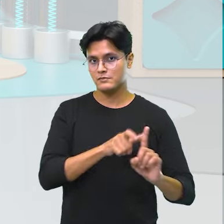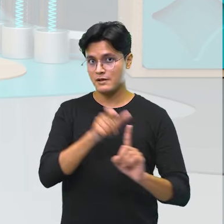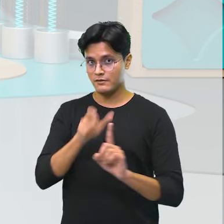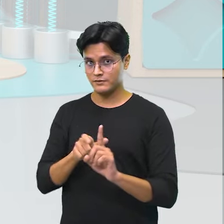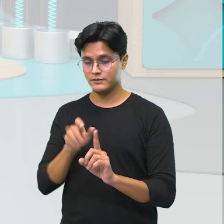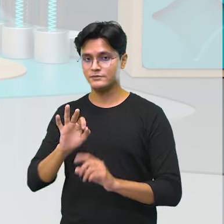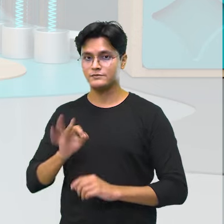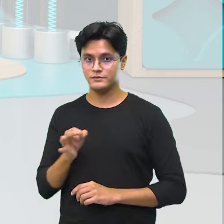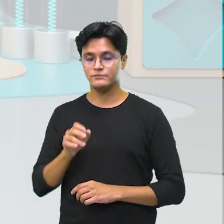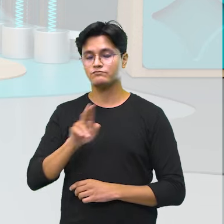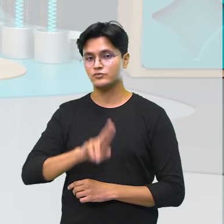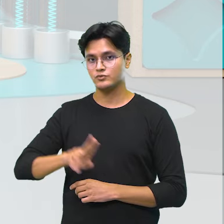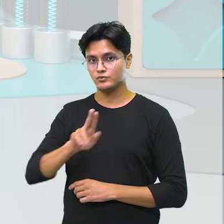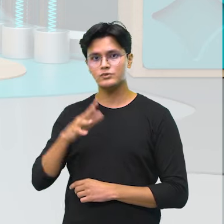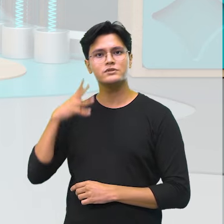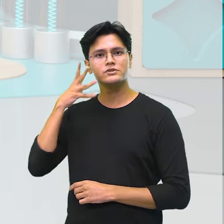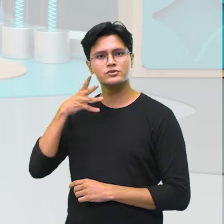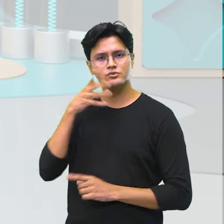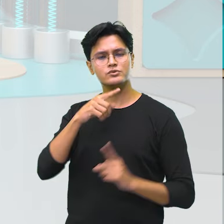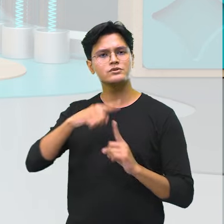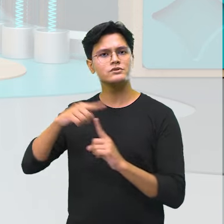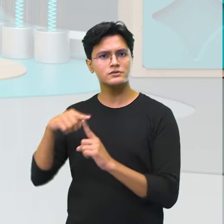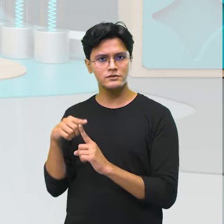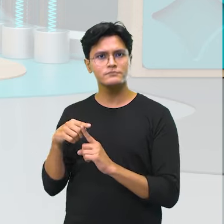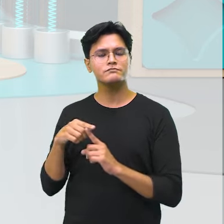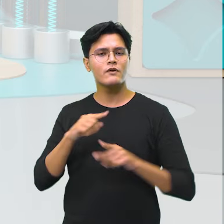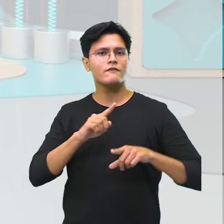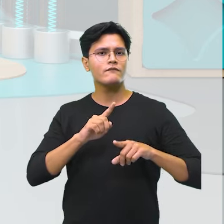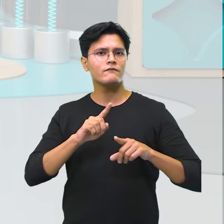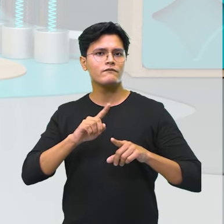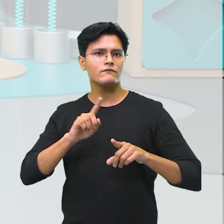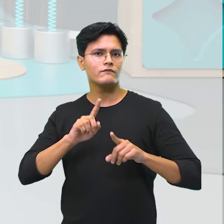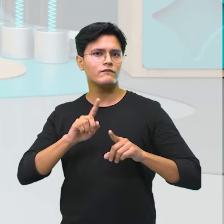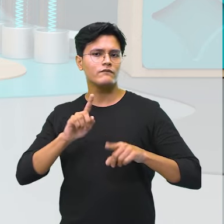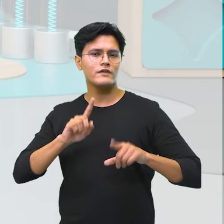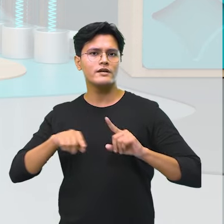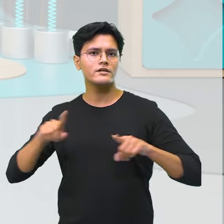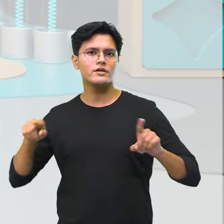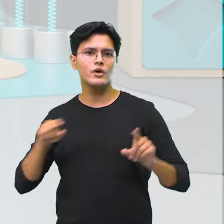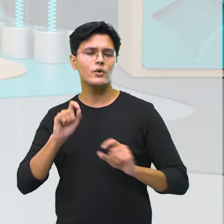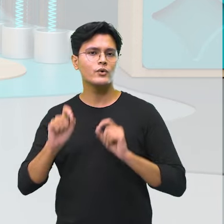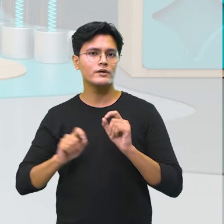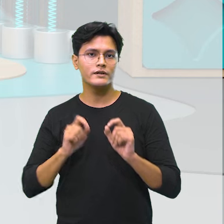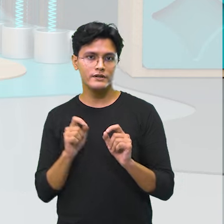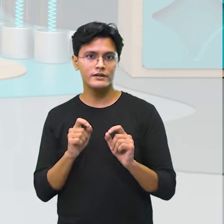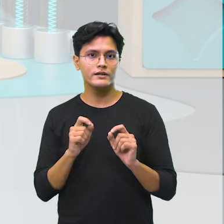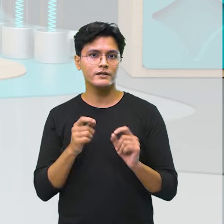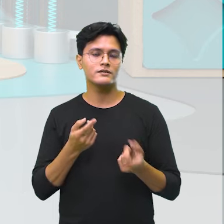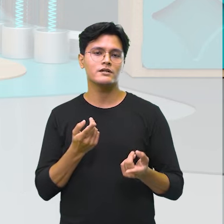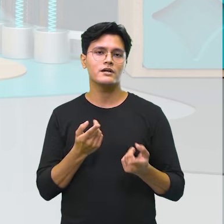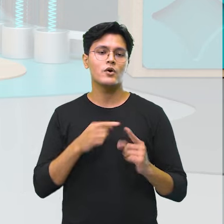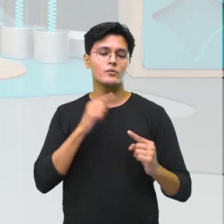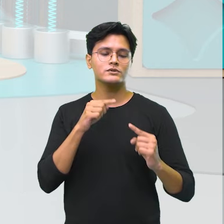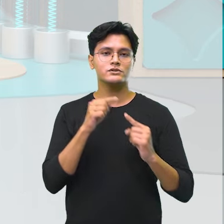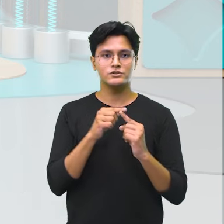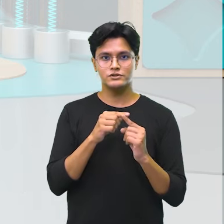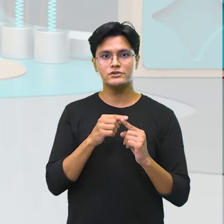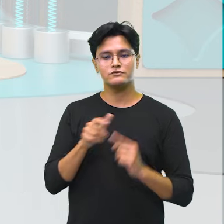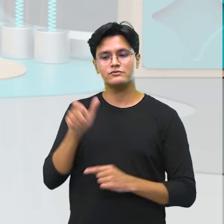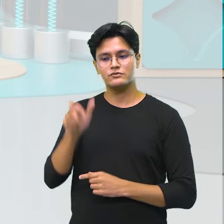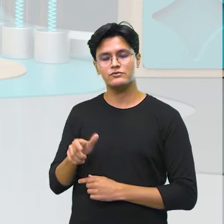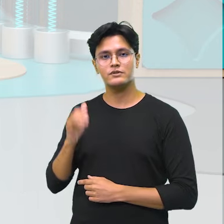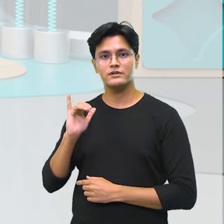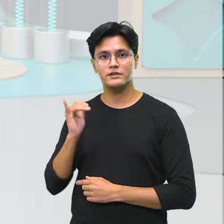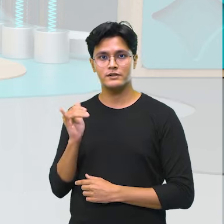uso aí do discurso direto e indireto, ele vai variar de acordo com a intenção do narrador, certo? Então, vamos